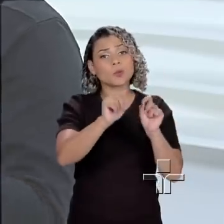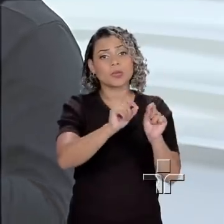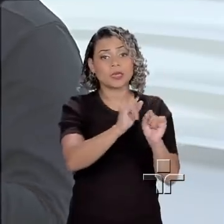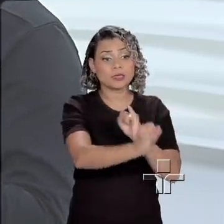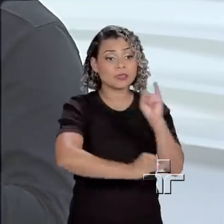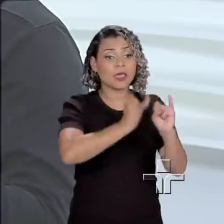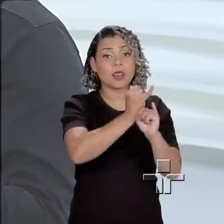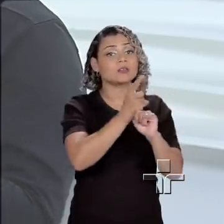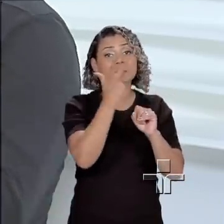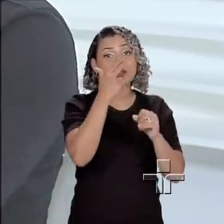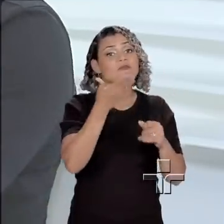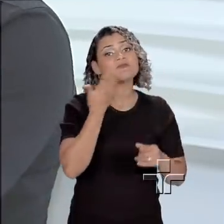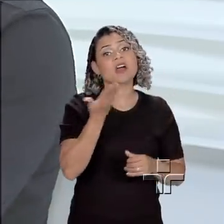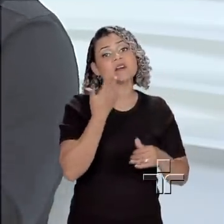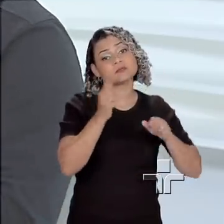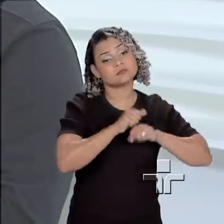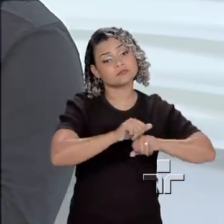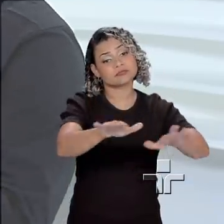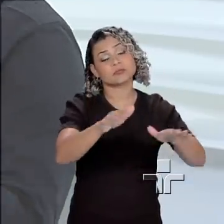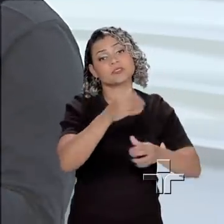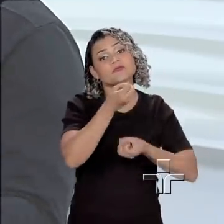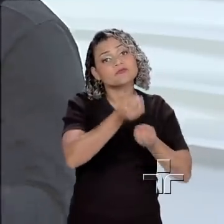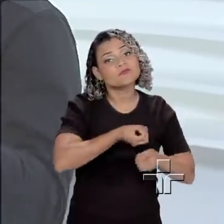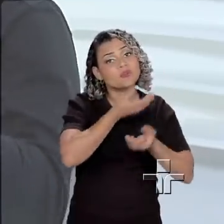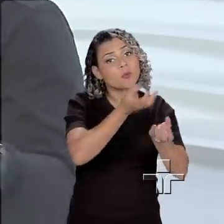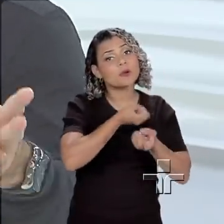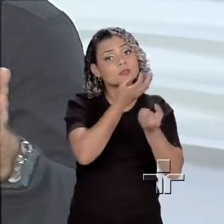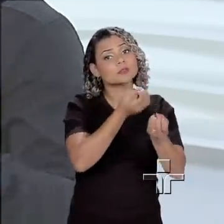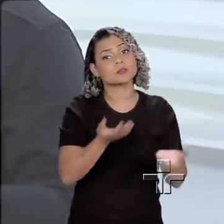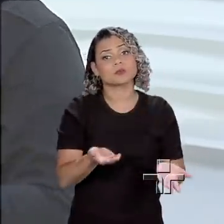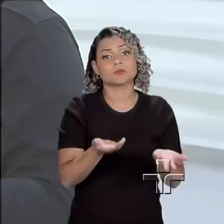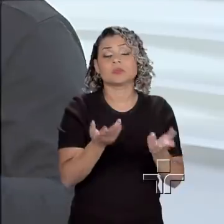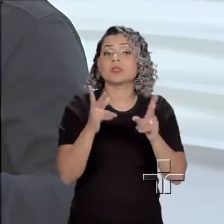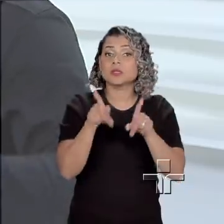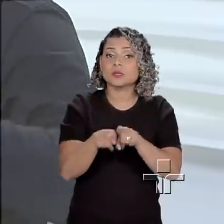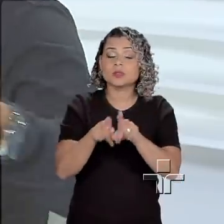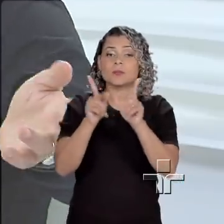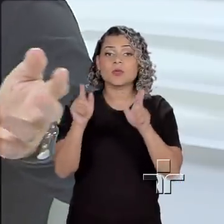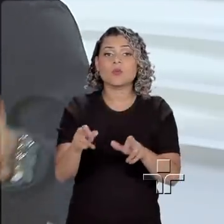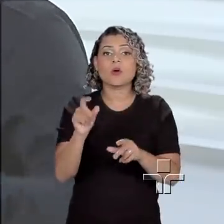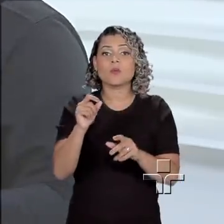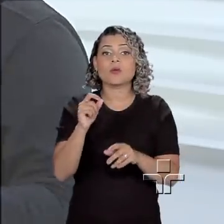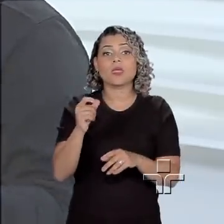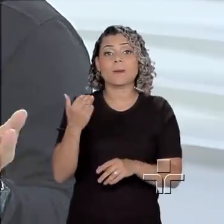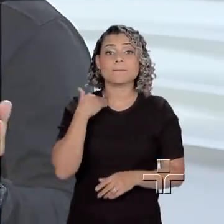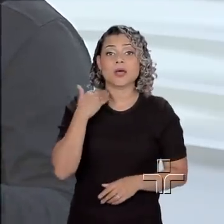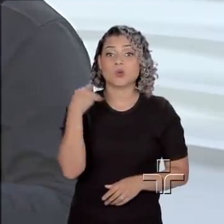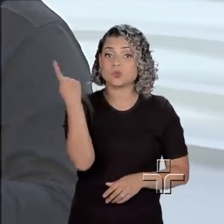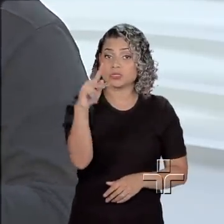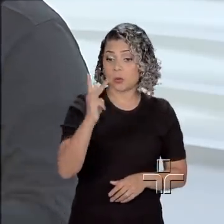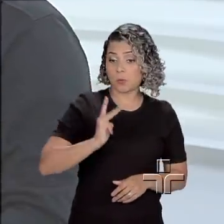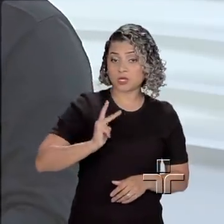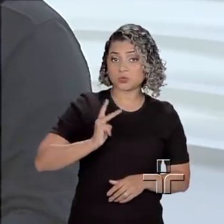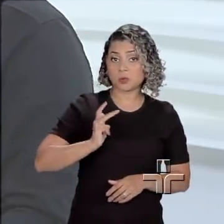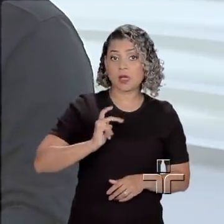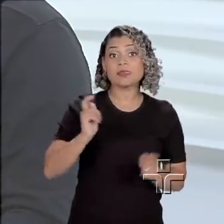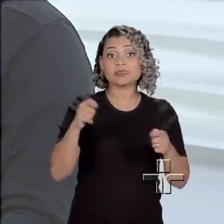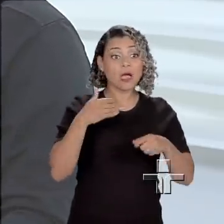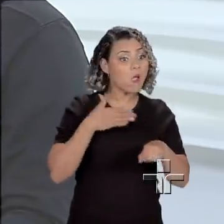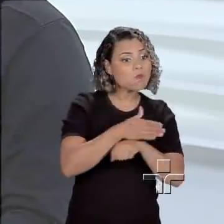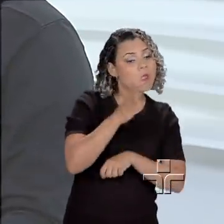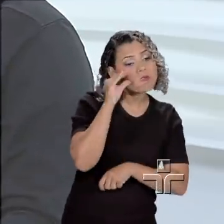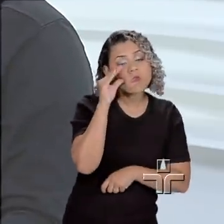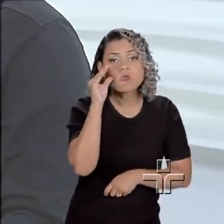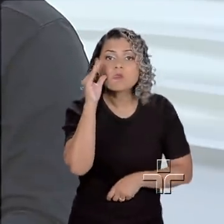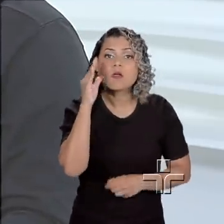o acesso a essa informação, como é o acesso às contas bancárias por pessoas não necessariamente